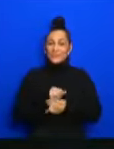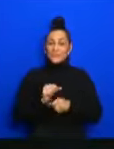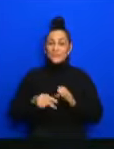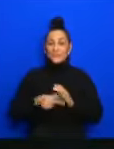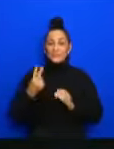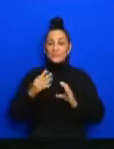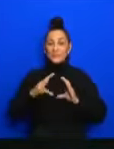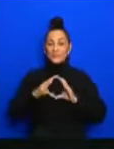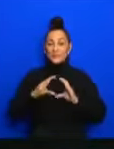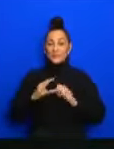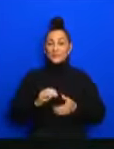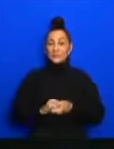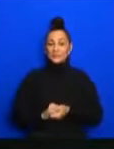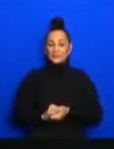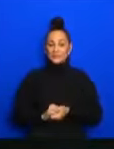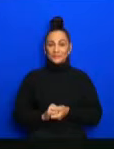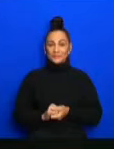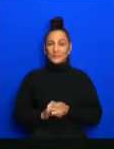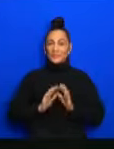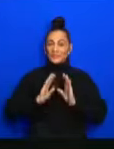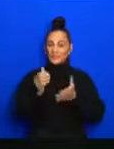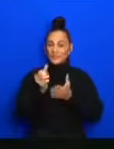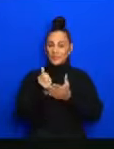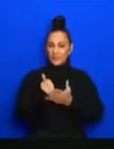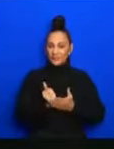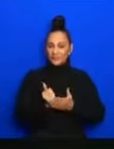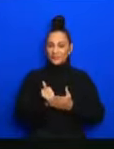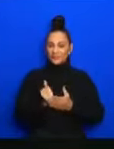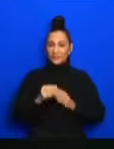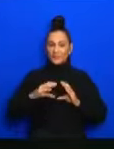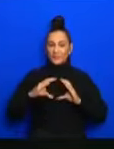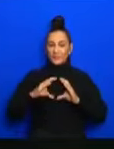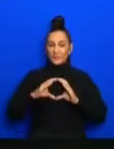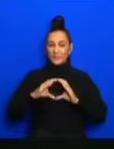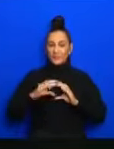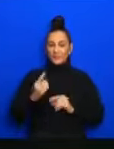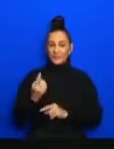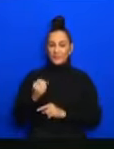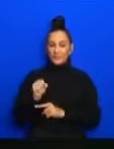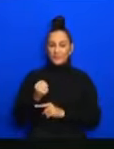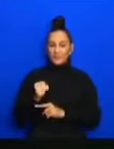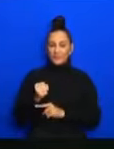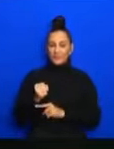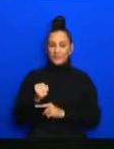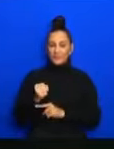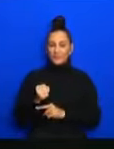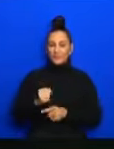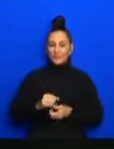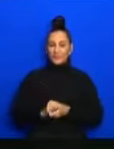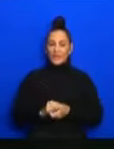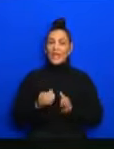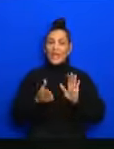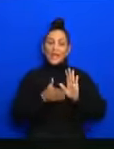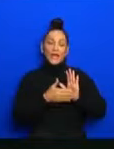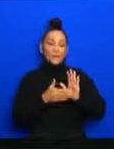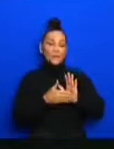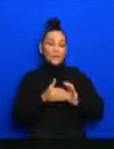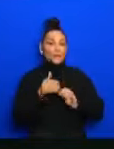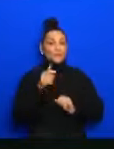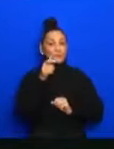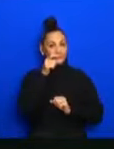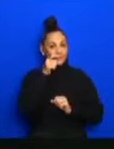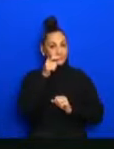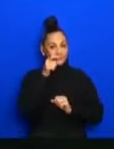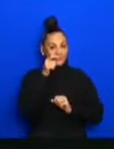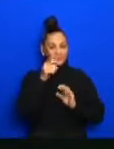Aguardando a segunda bola, que já chegou. E é o número 18. Apostas em mãos,